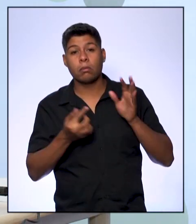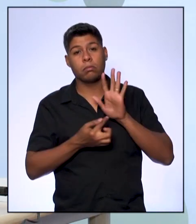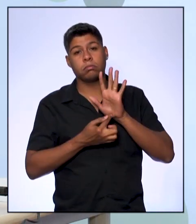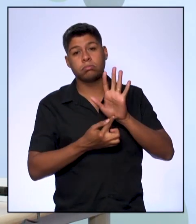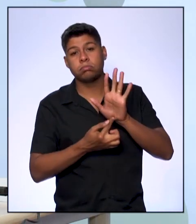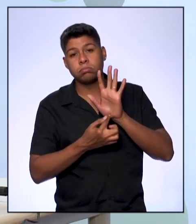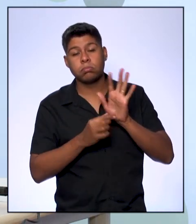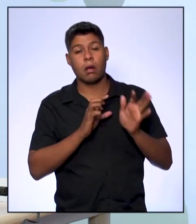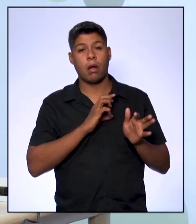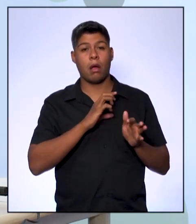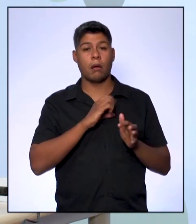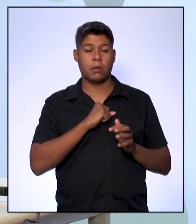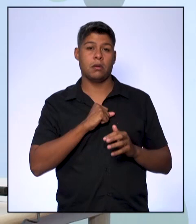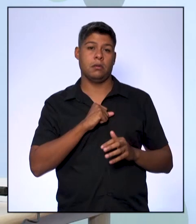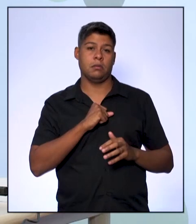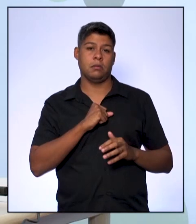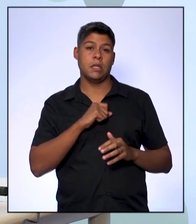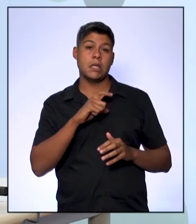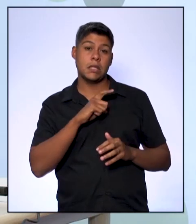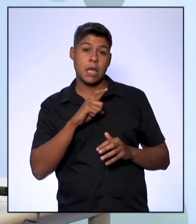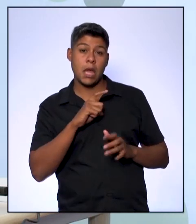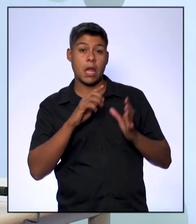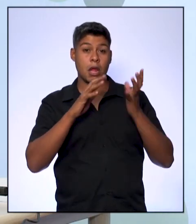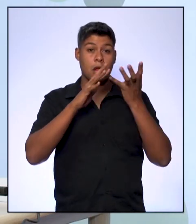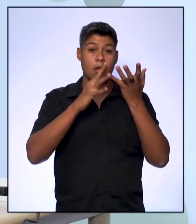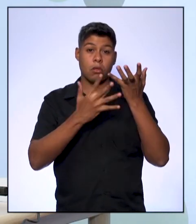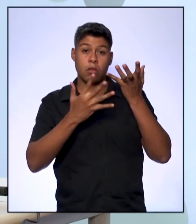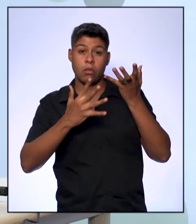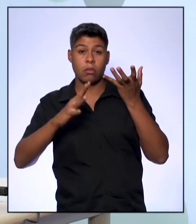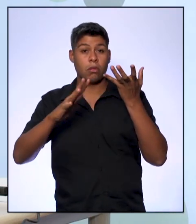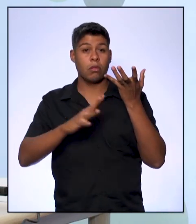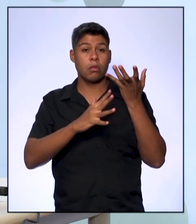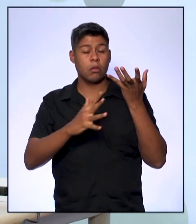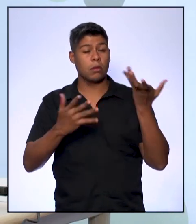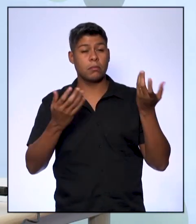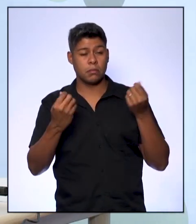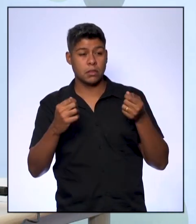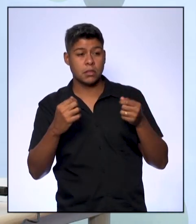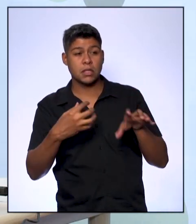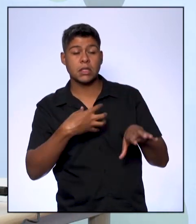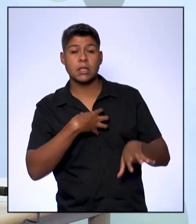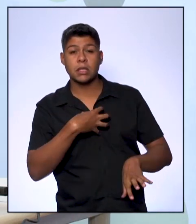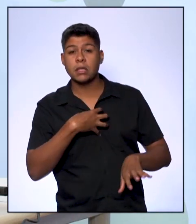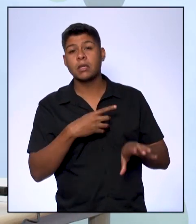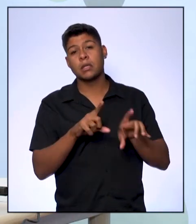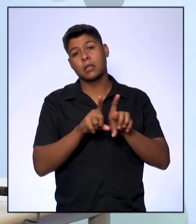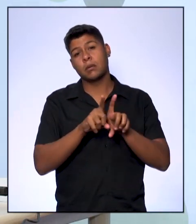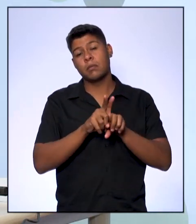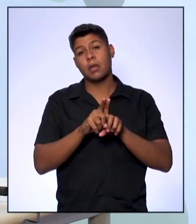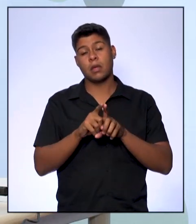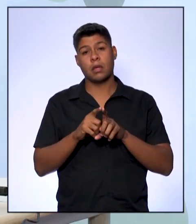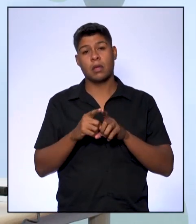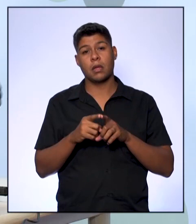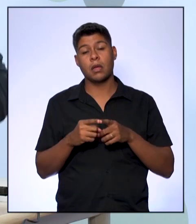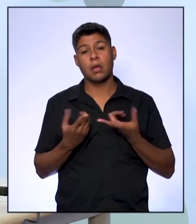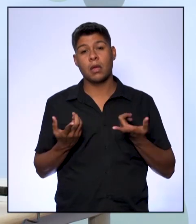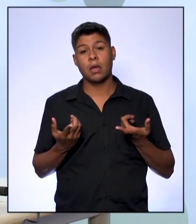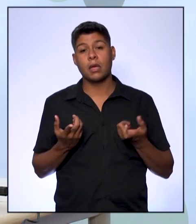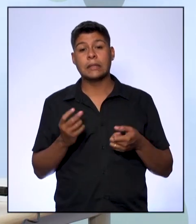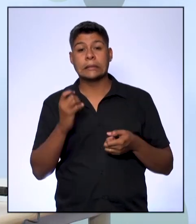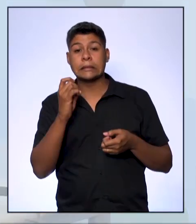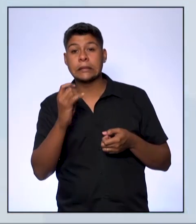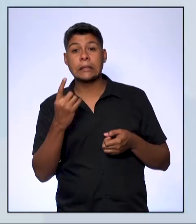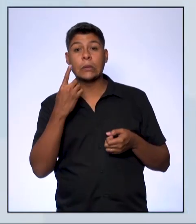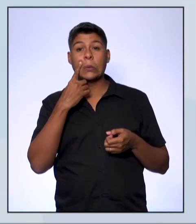ir como que eu vou amar se existe essa primavera eu tenho que usufruir desses sentimentos e também no verso esse